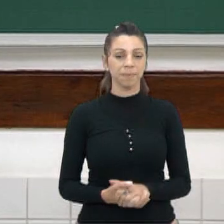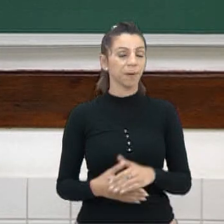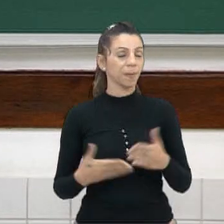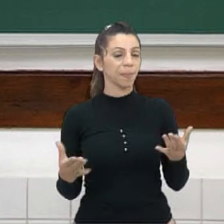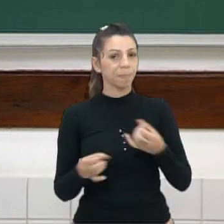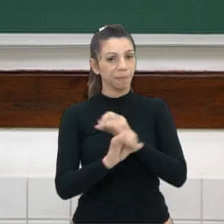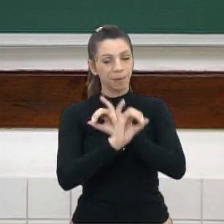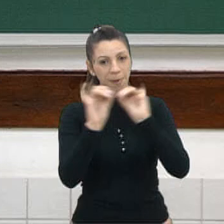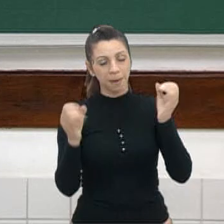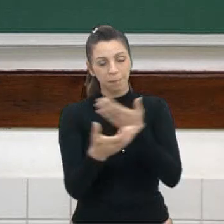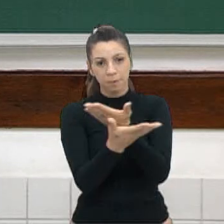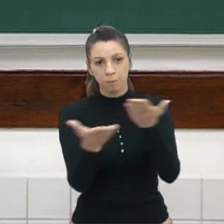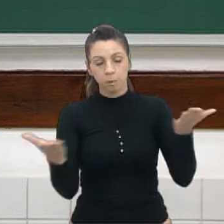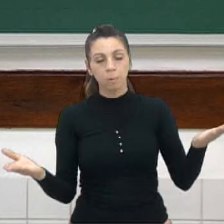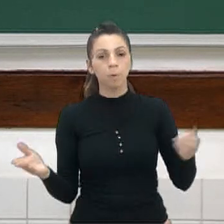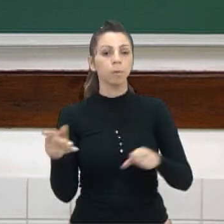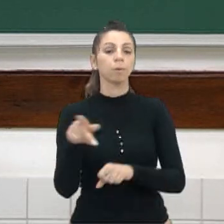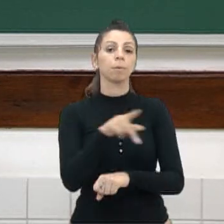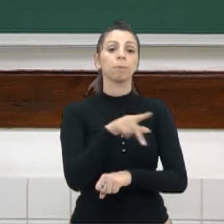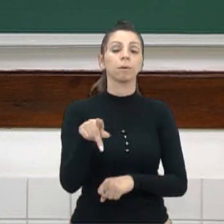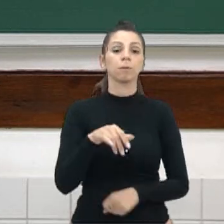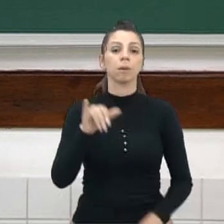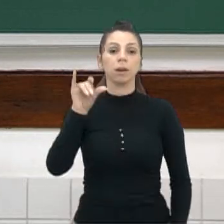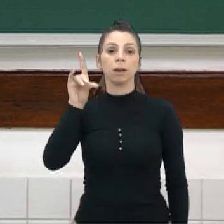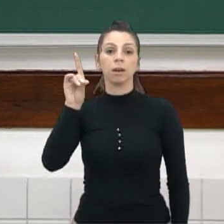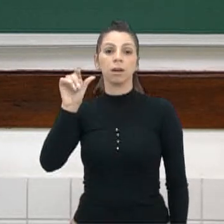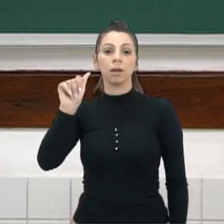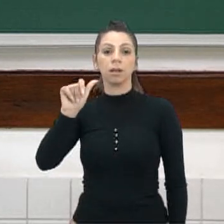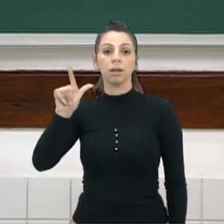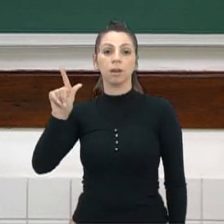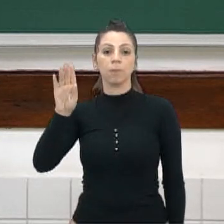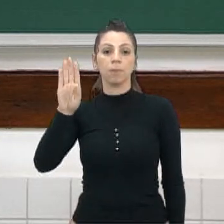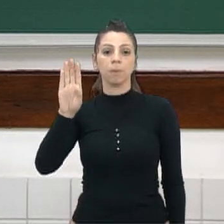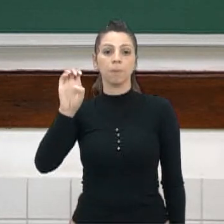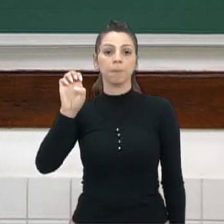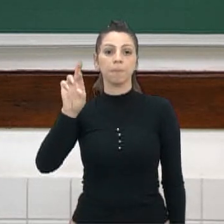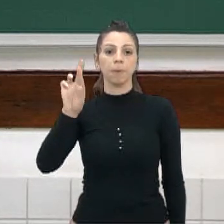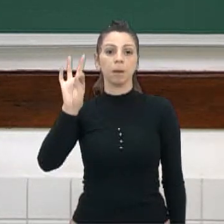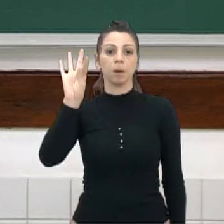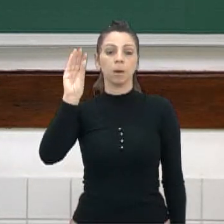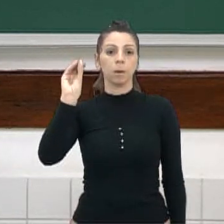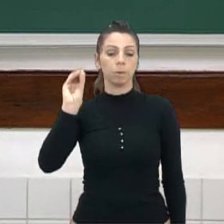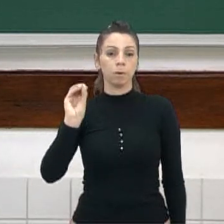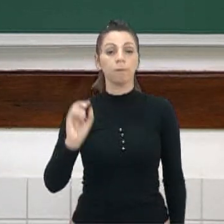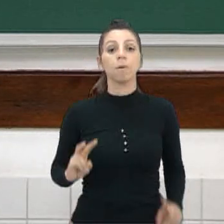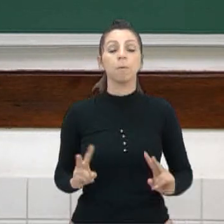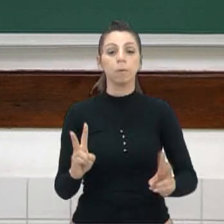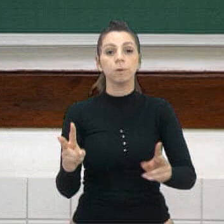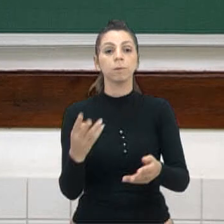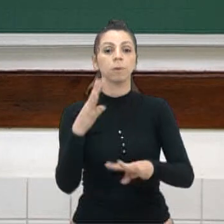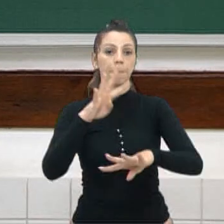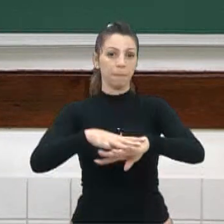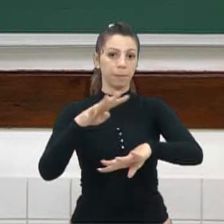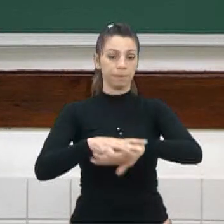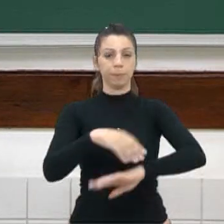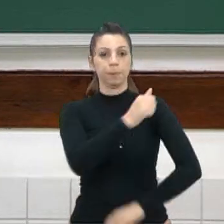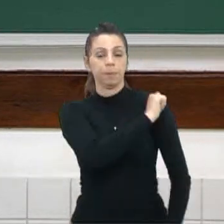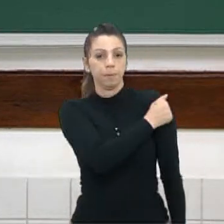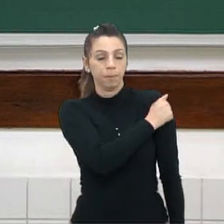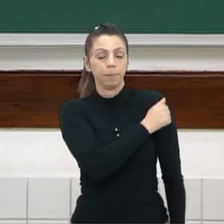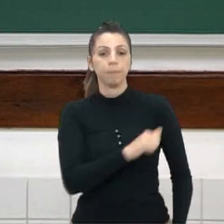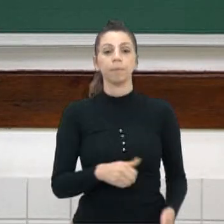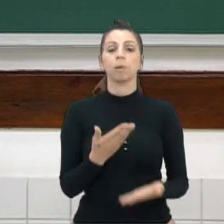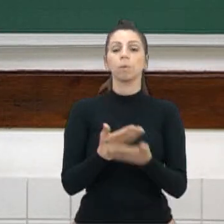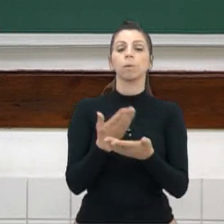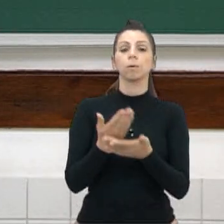Olá pessoal, sou o professor Hidalberto. Vamos dar continuidade aqui à matemática no 8º ano, o nosso estudo de